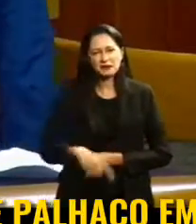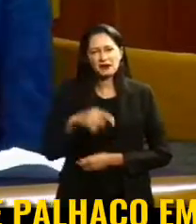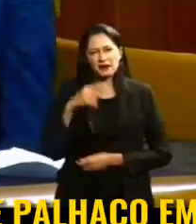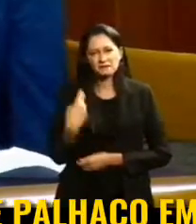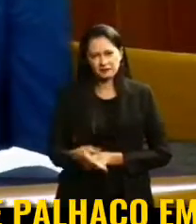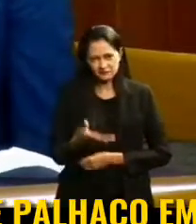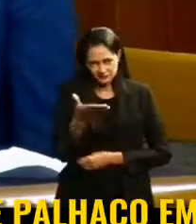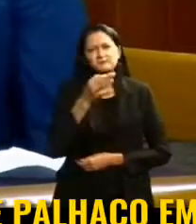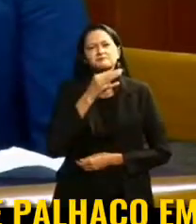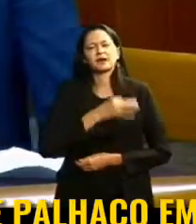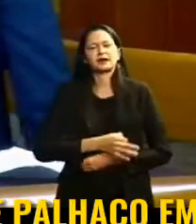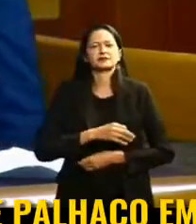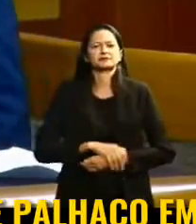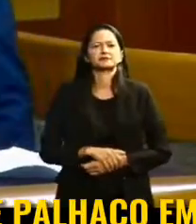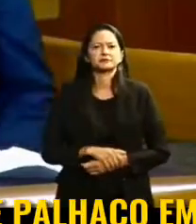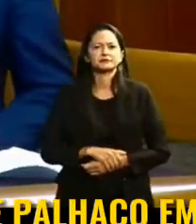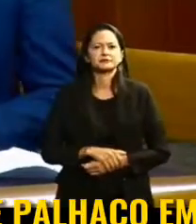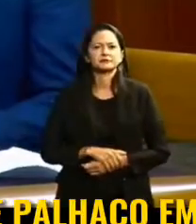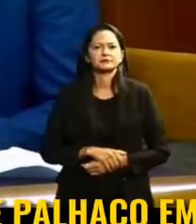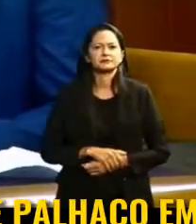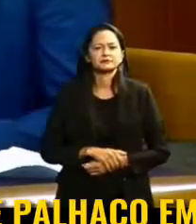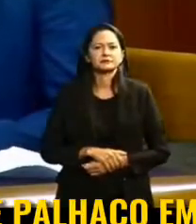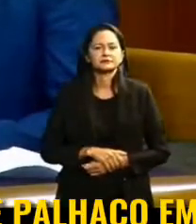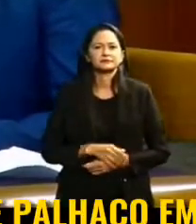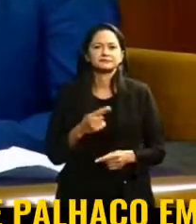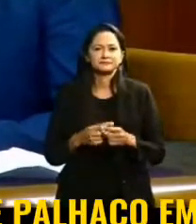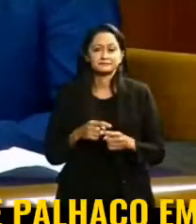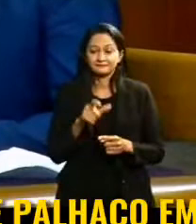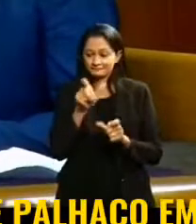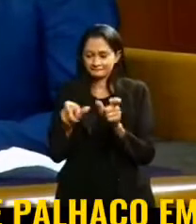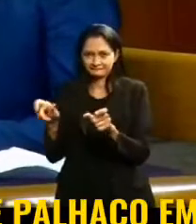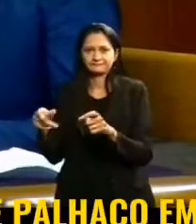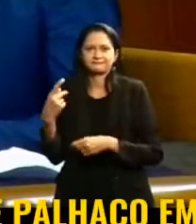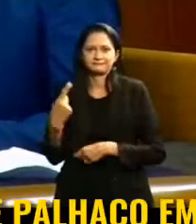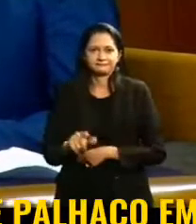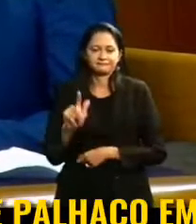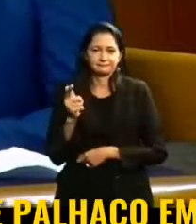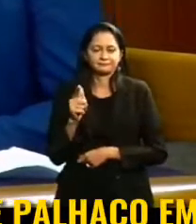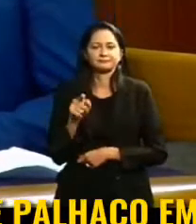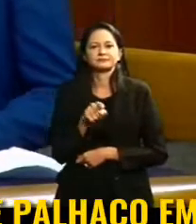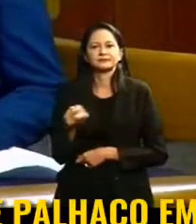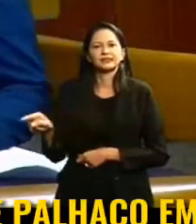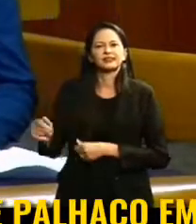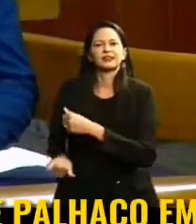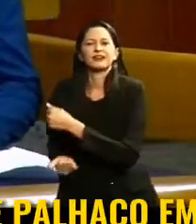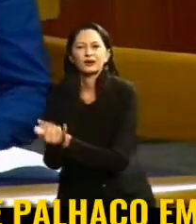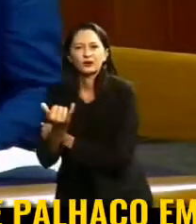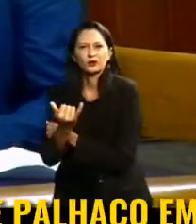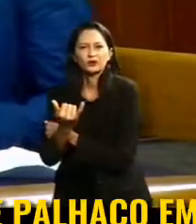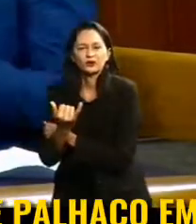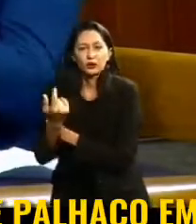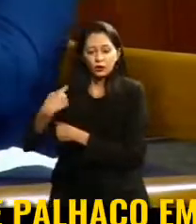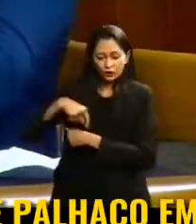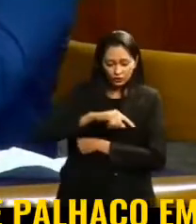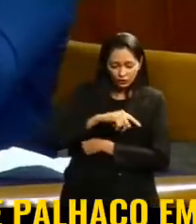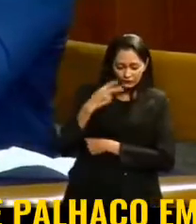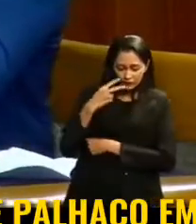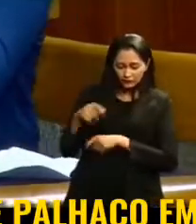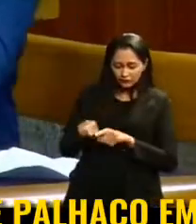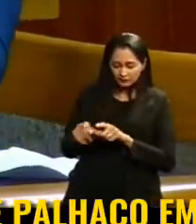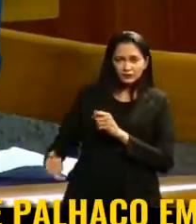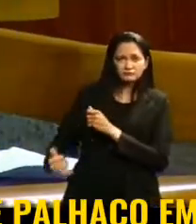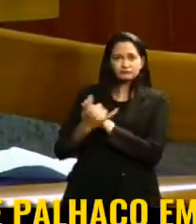senhor merece um coro. Porque o senhor enganou o cidadão goianiense e nós, vereadores também dessa casa de lei. E eu